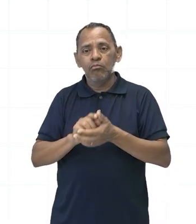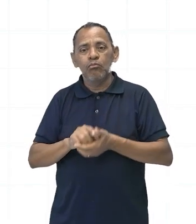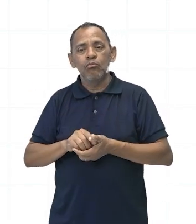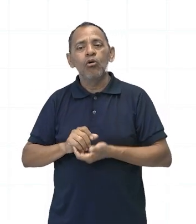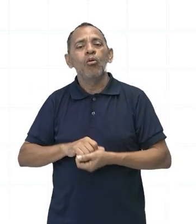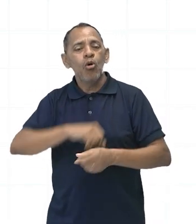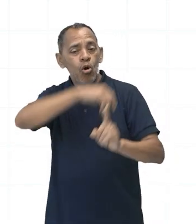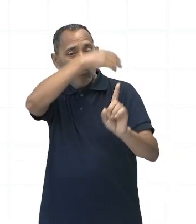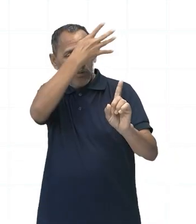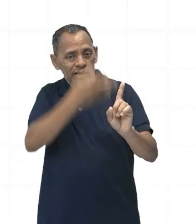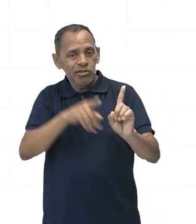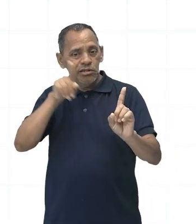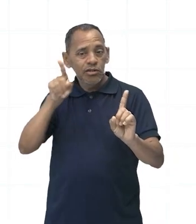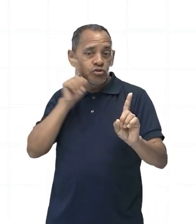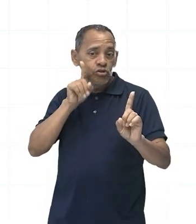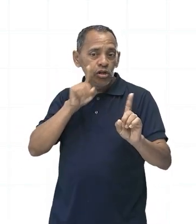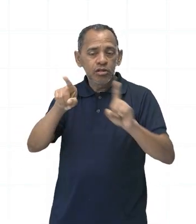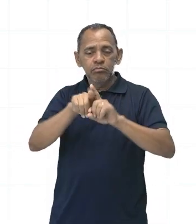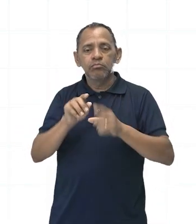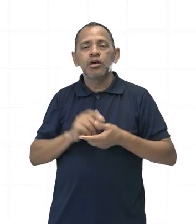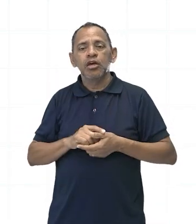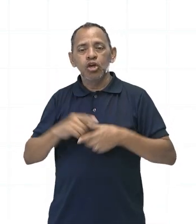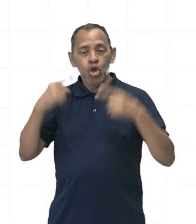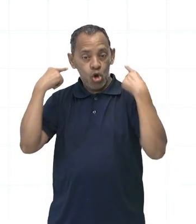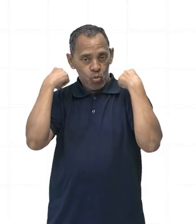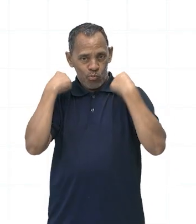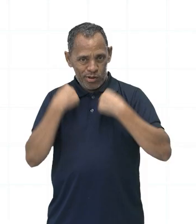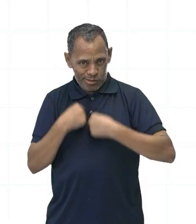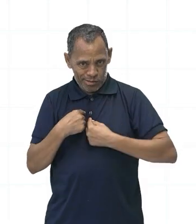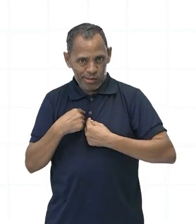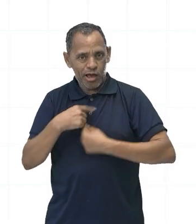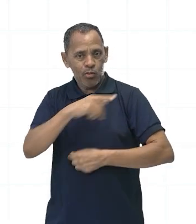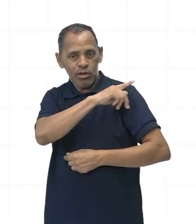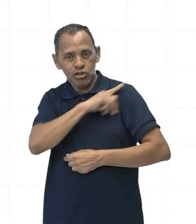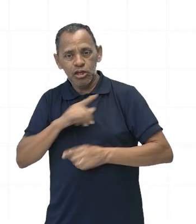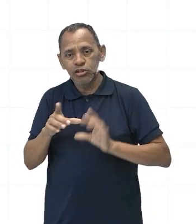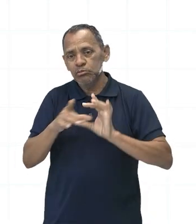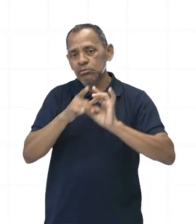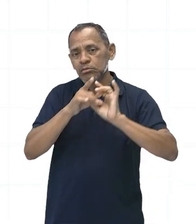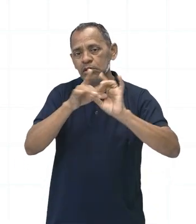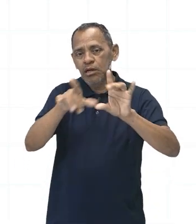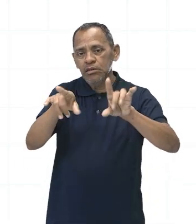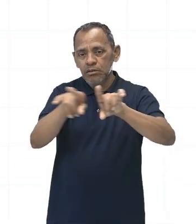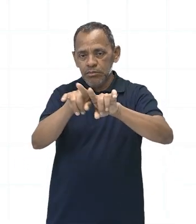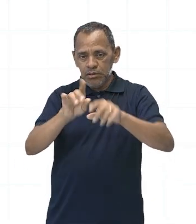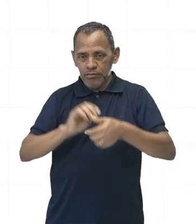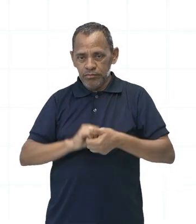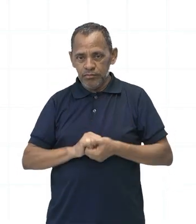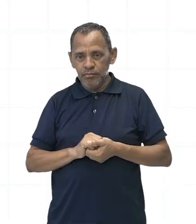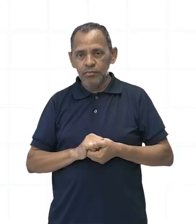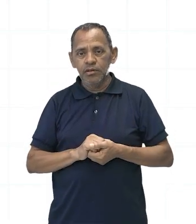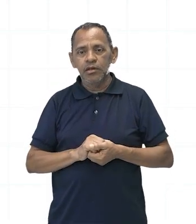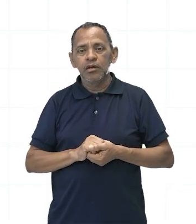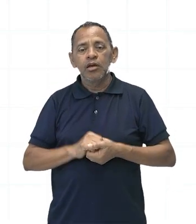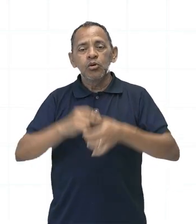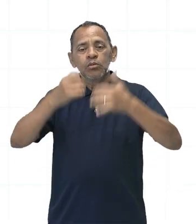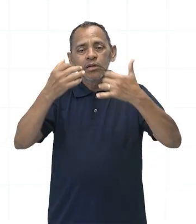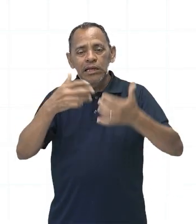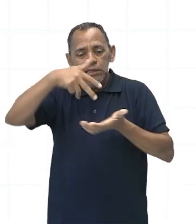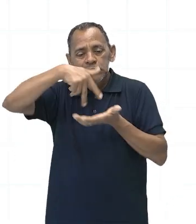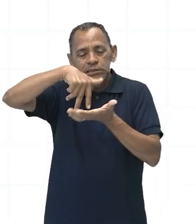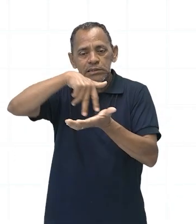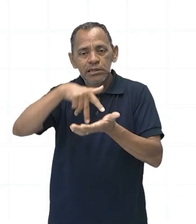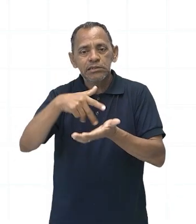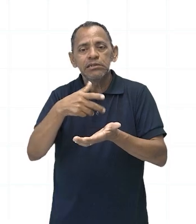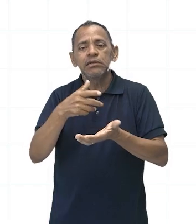Estados Unidos, a Medalha Presidencial da Liberdade. Então, falar da dança requer